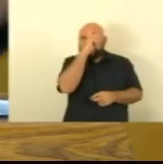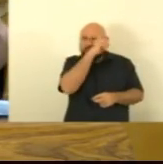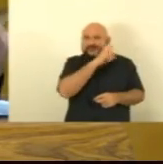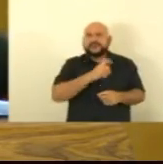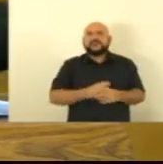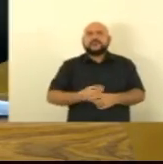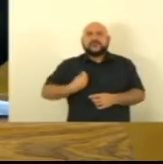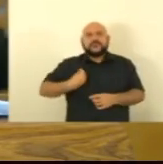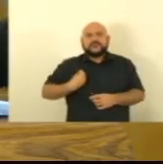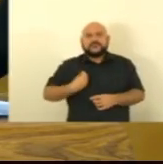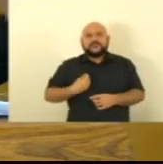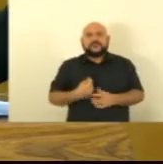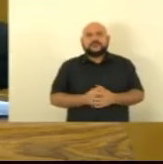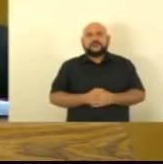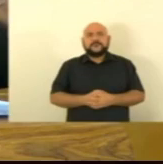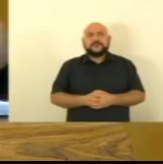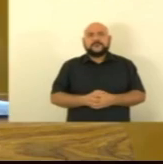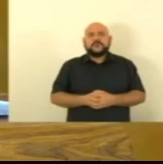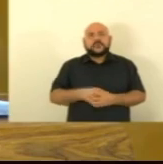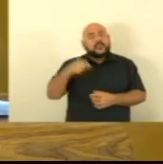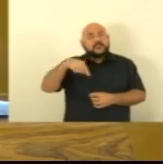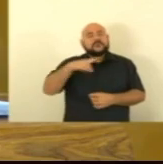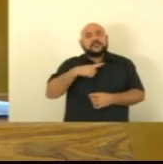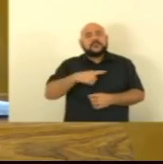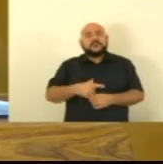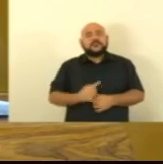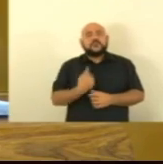vou citar, mas nós temos um amigo nosso,